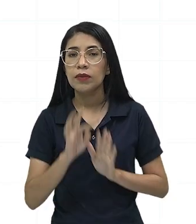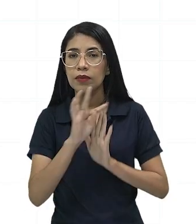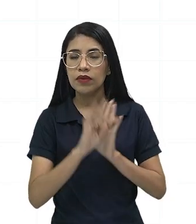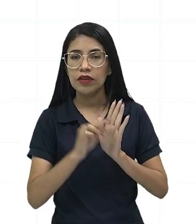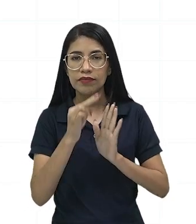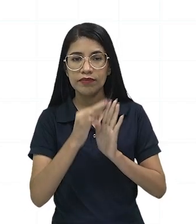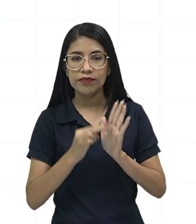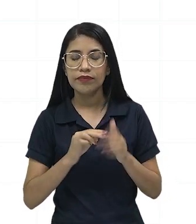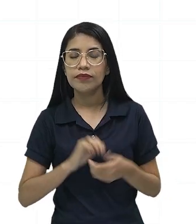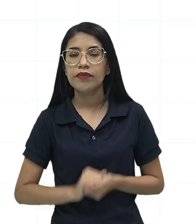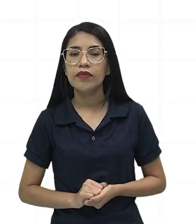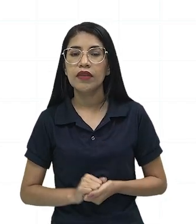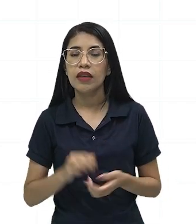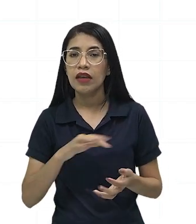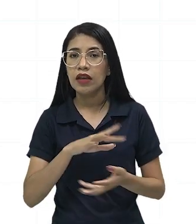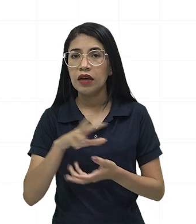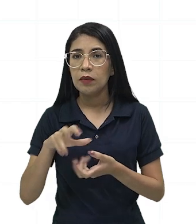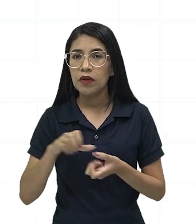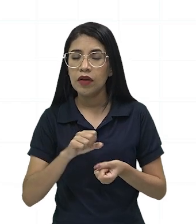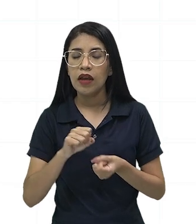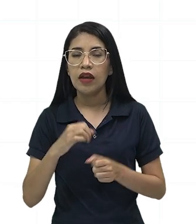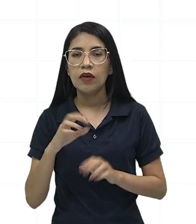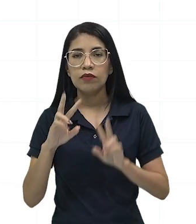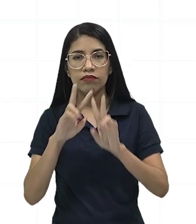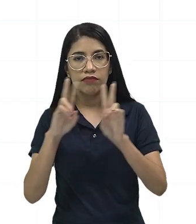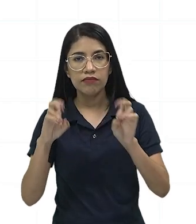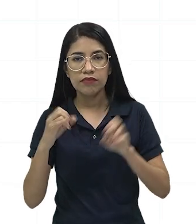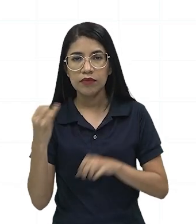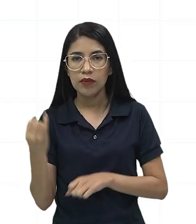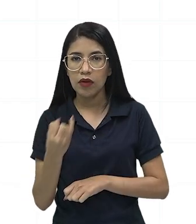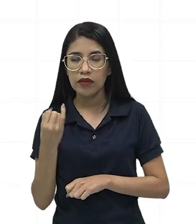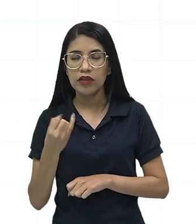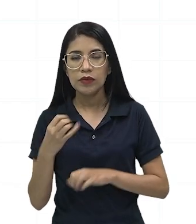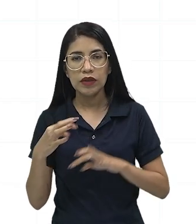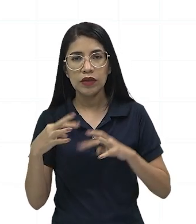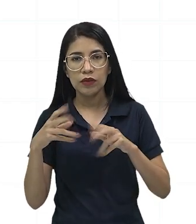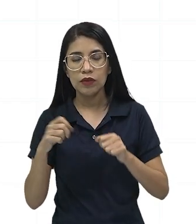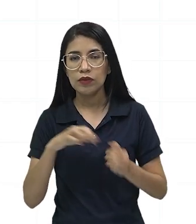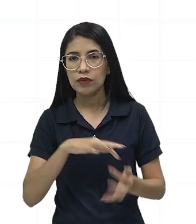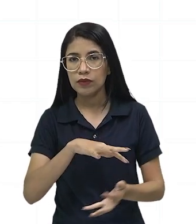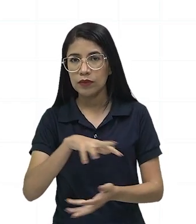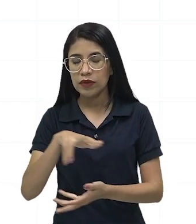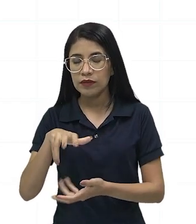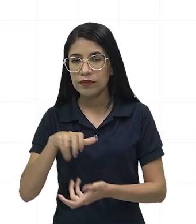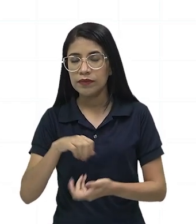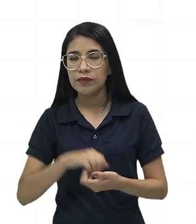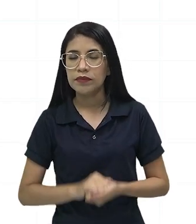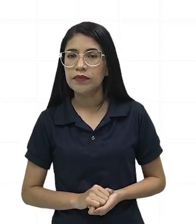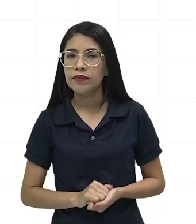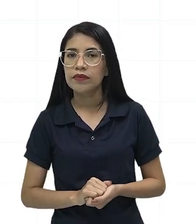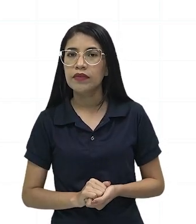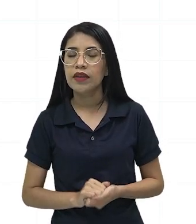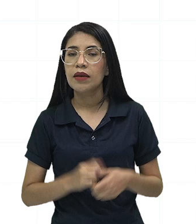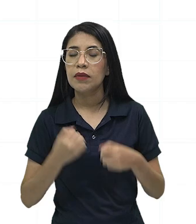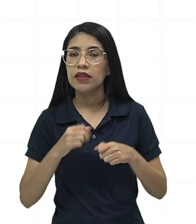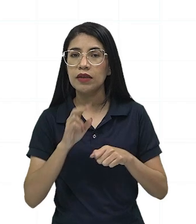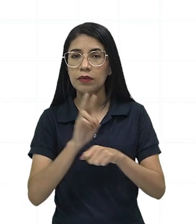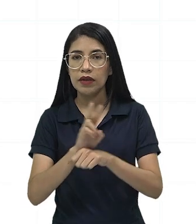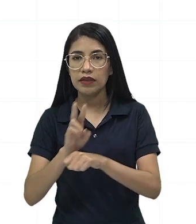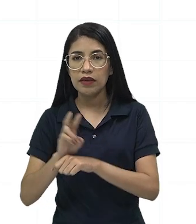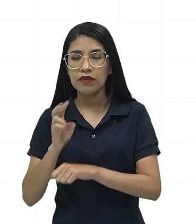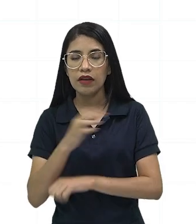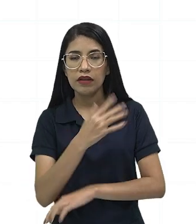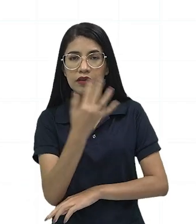texto. A sustentabilidade é um assunto muito importante para o nosso planeta. Devemos cuidar da